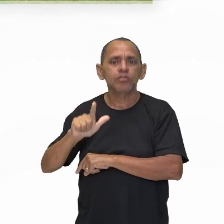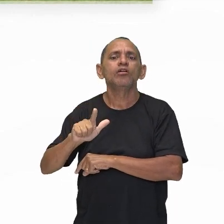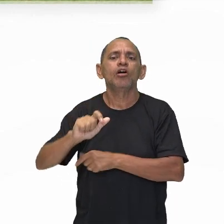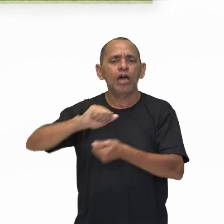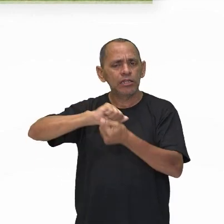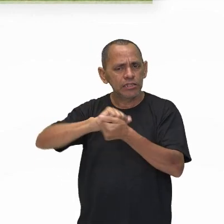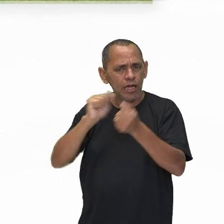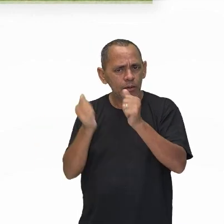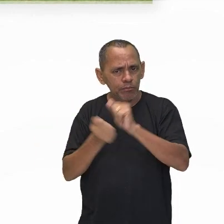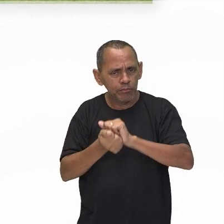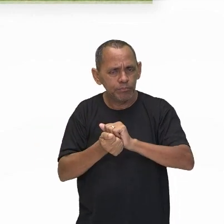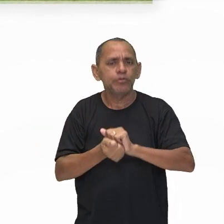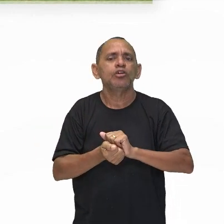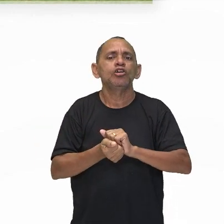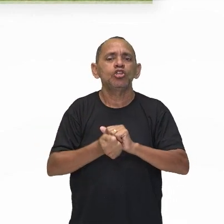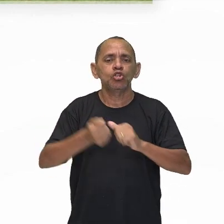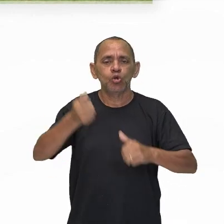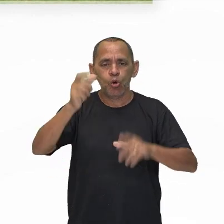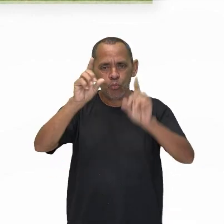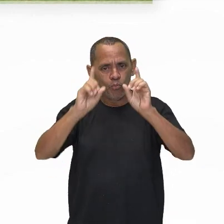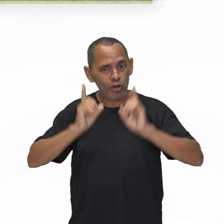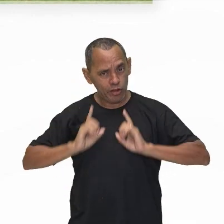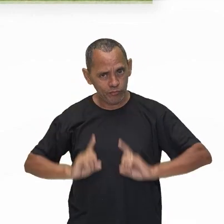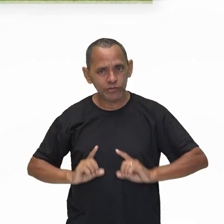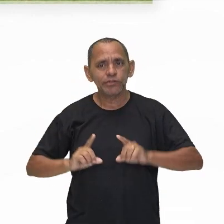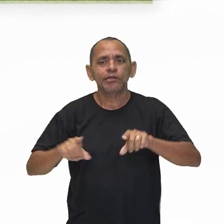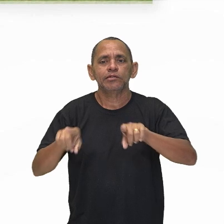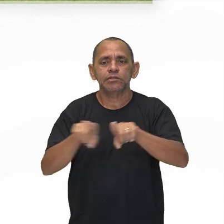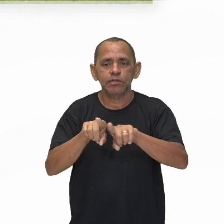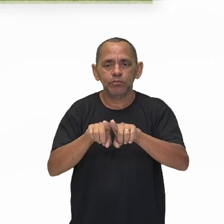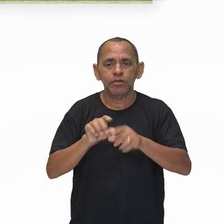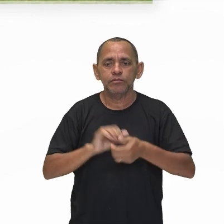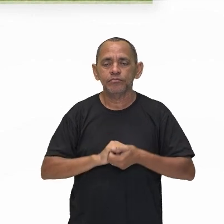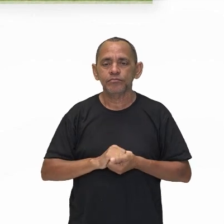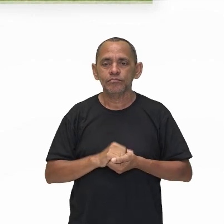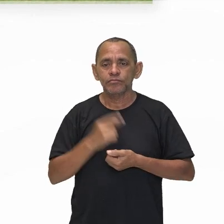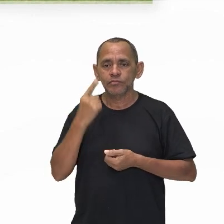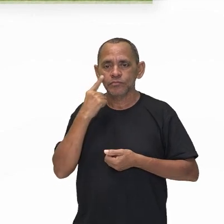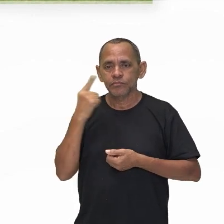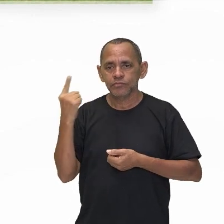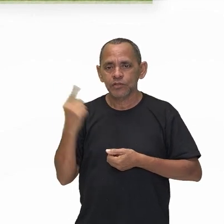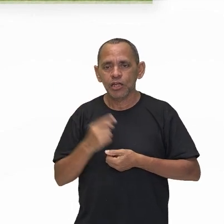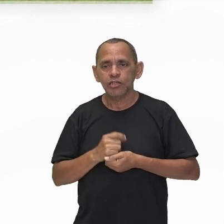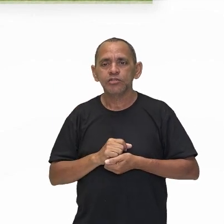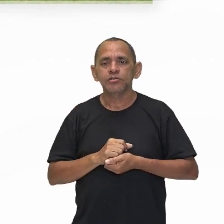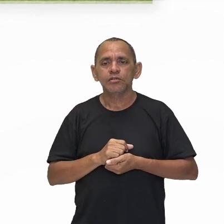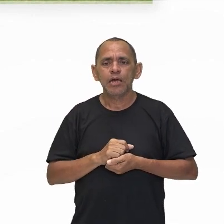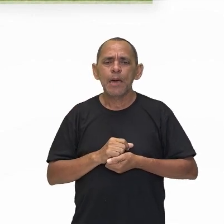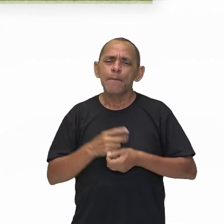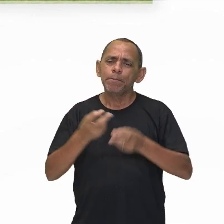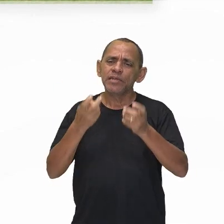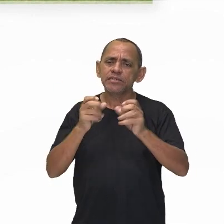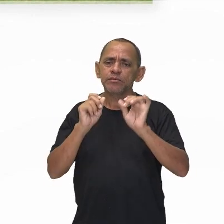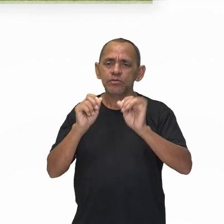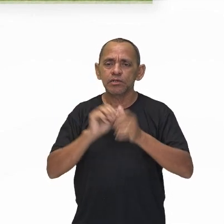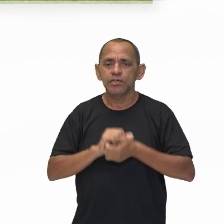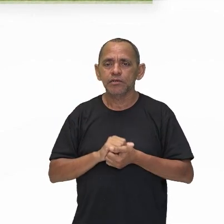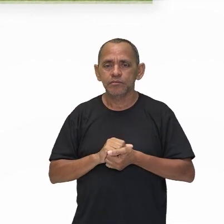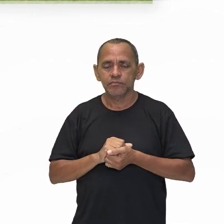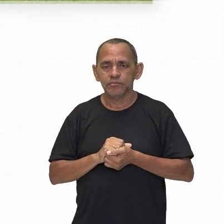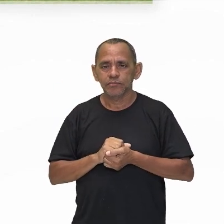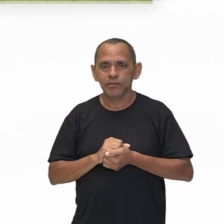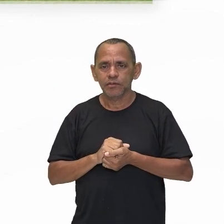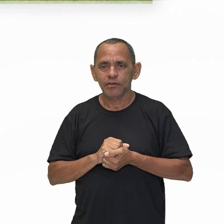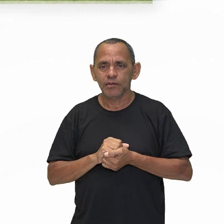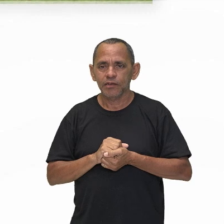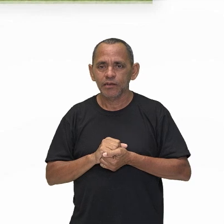em questão. Então observem aí essa imagem, não dá nem para perceber, As pessoas podem dizer, será que é raro a imagem? Eu não estou vendo